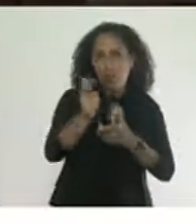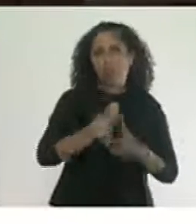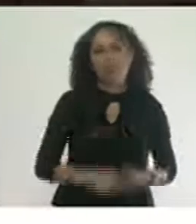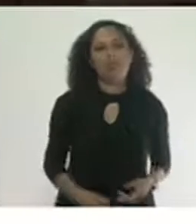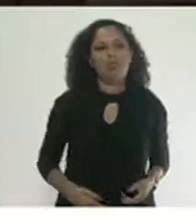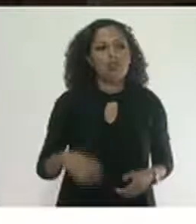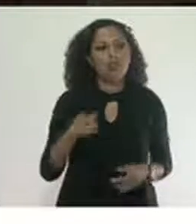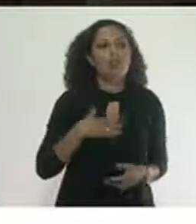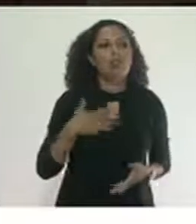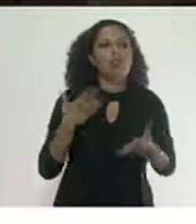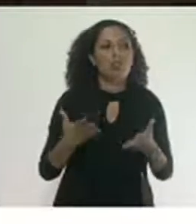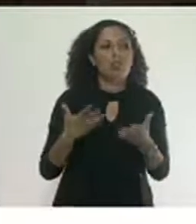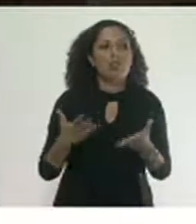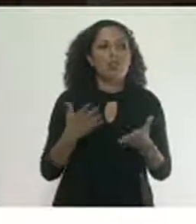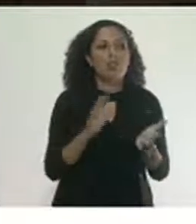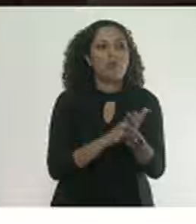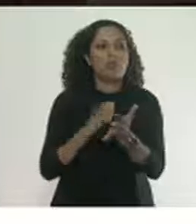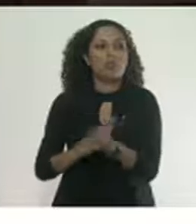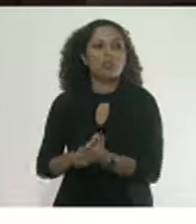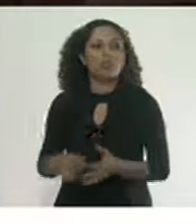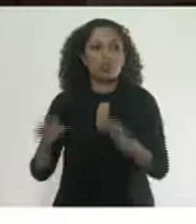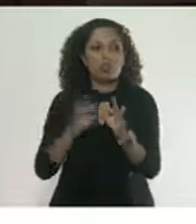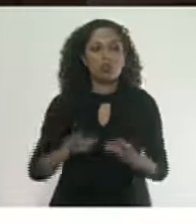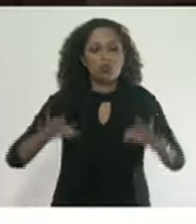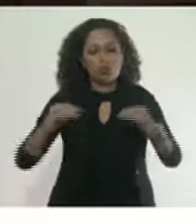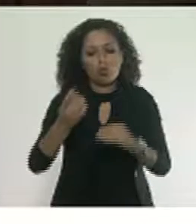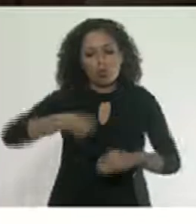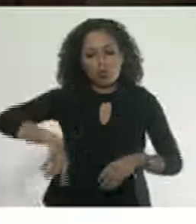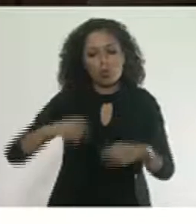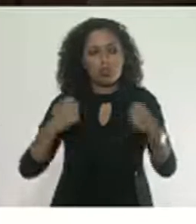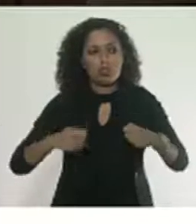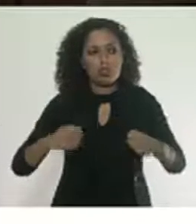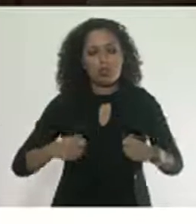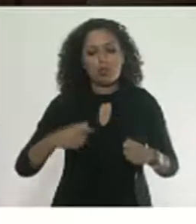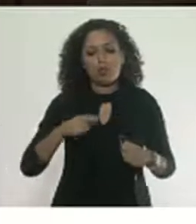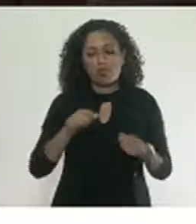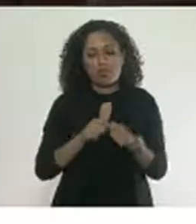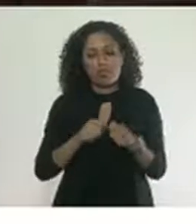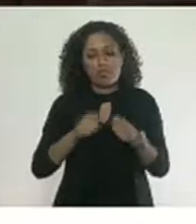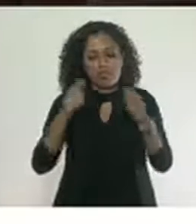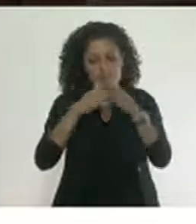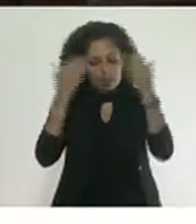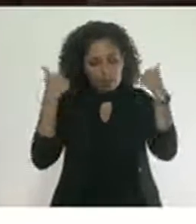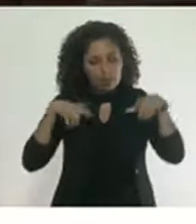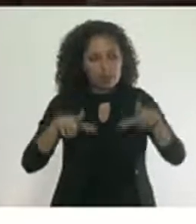então, saudar aqui toda a nossa potencialidade enquanto casa legislativa,